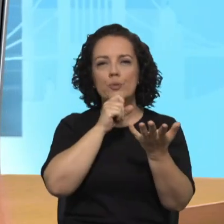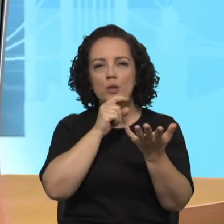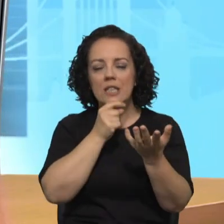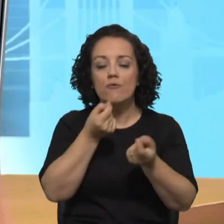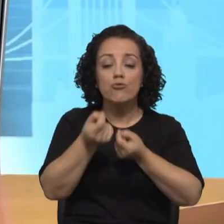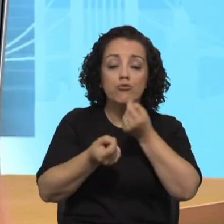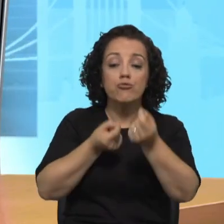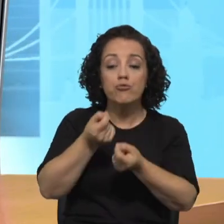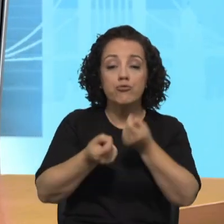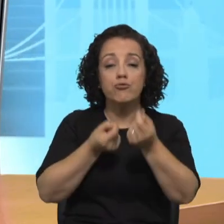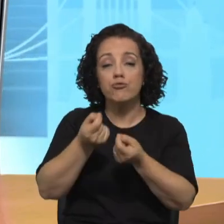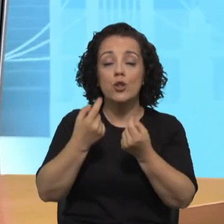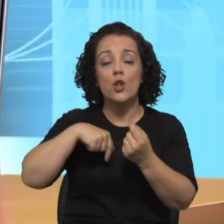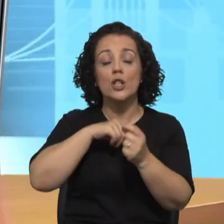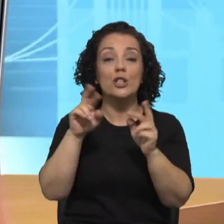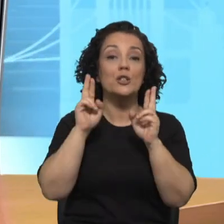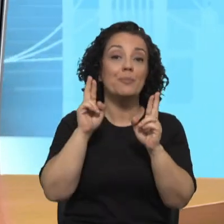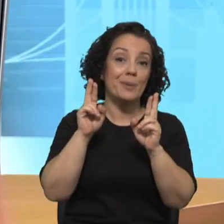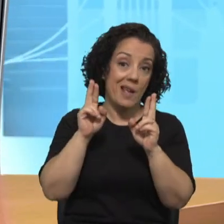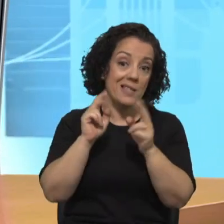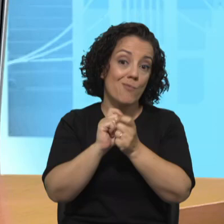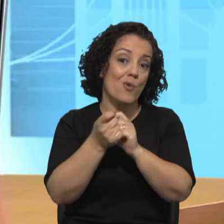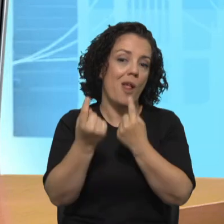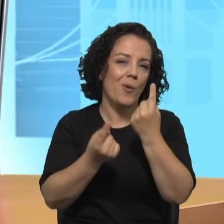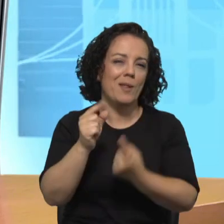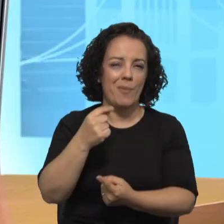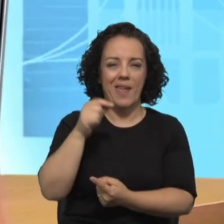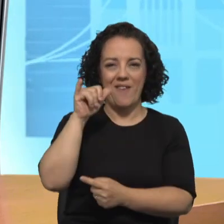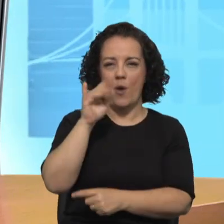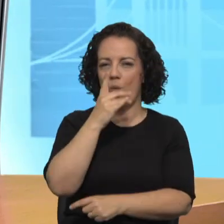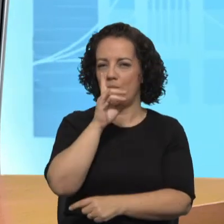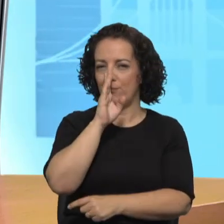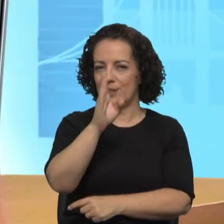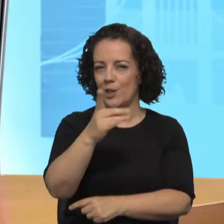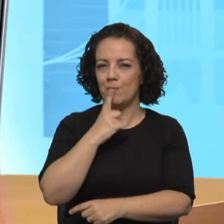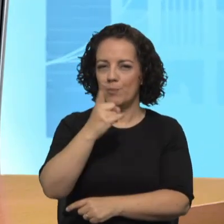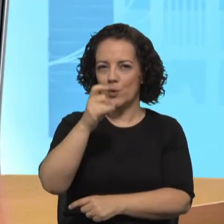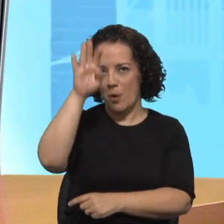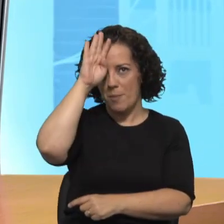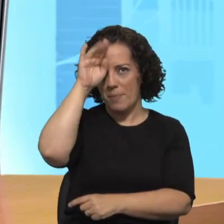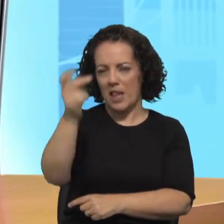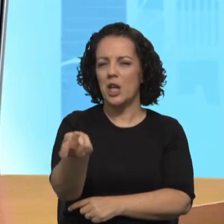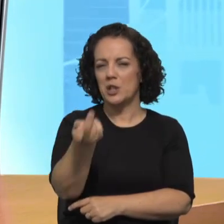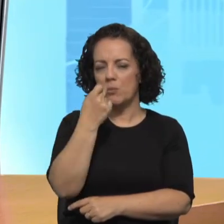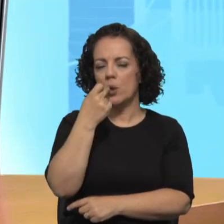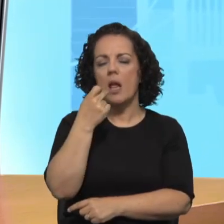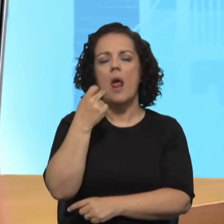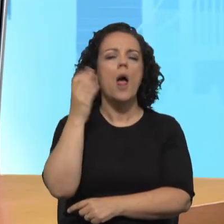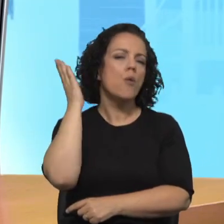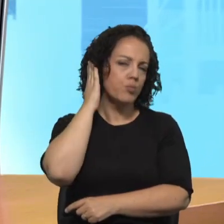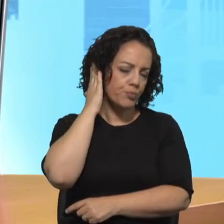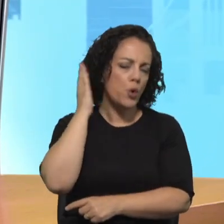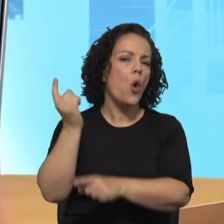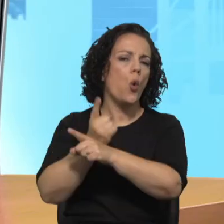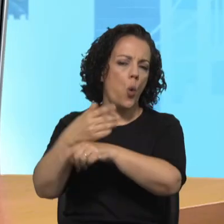é a experiência, a nossa esperança. E também perguntámos isso ao Papa no avião e ele disse, alguma coisa se está a fazer, mas eu não posso